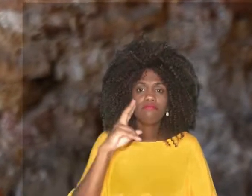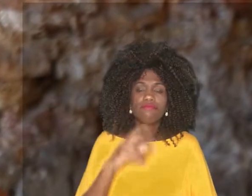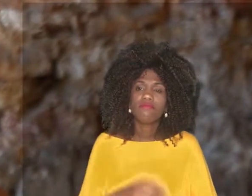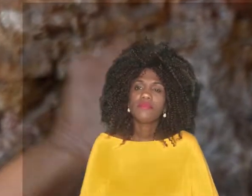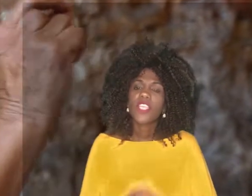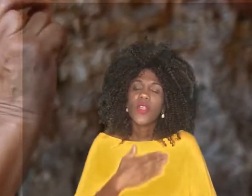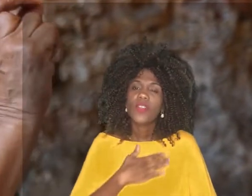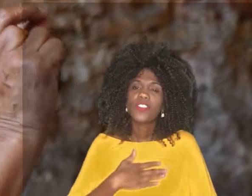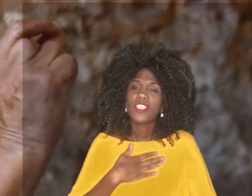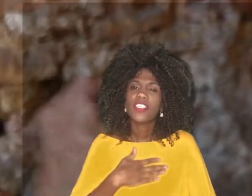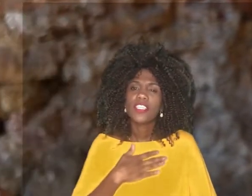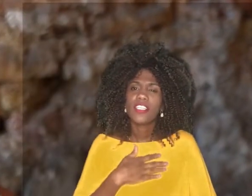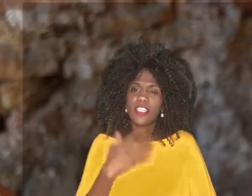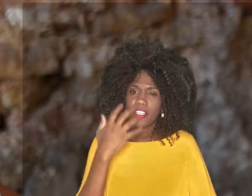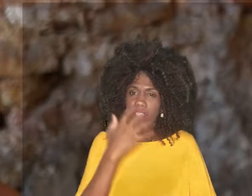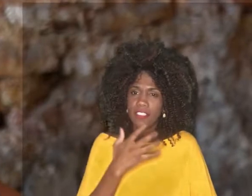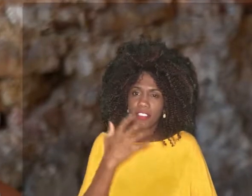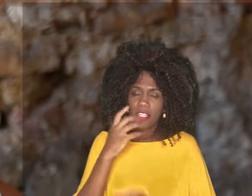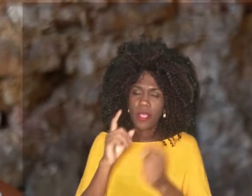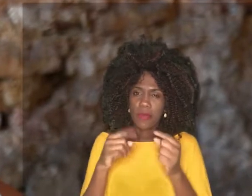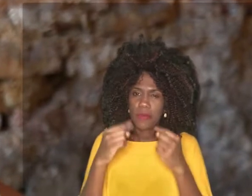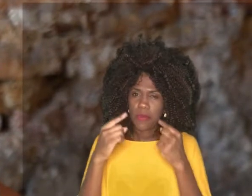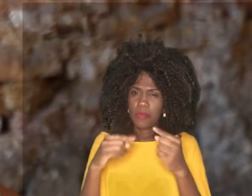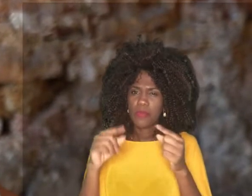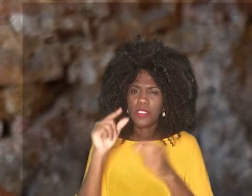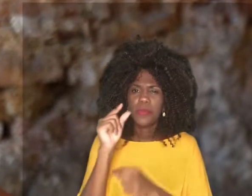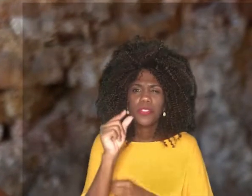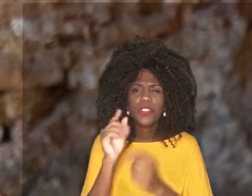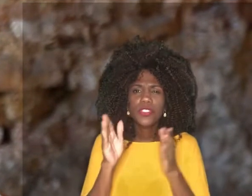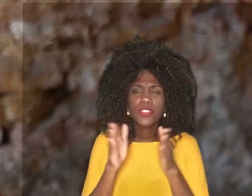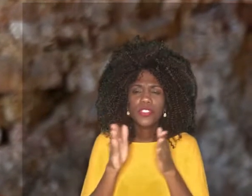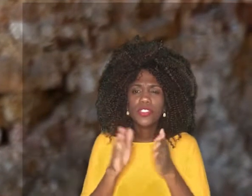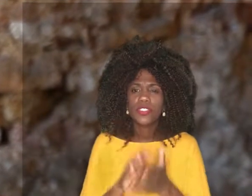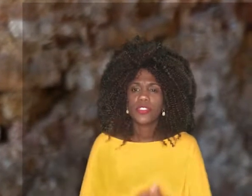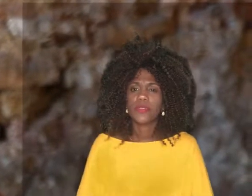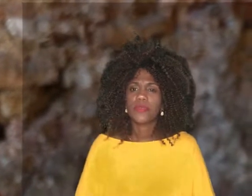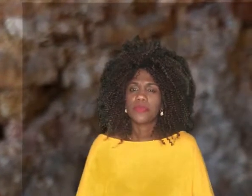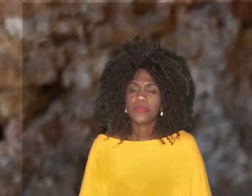Então, eu gostaria de cantar um pequeno trecho de uma cantiga que diz: